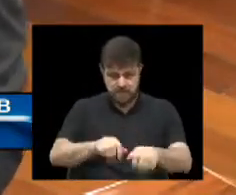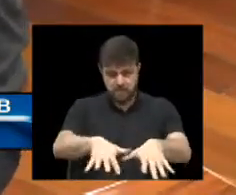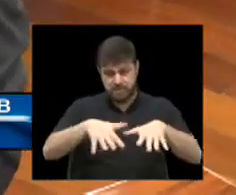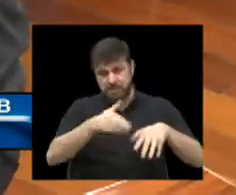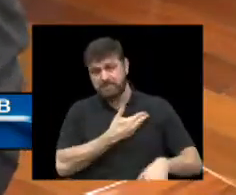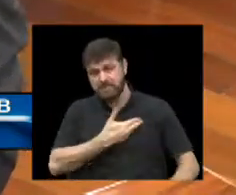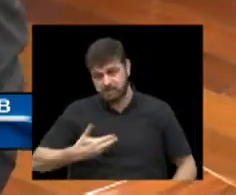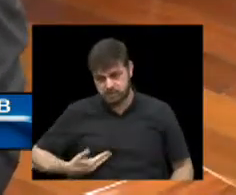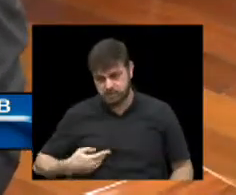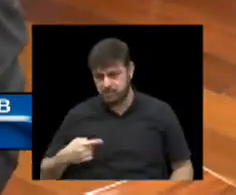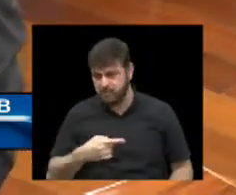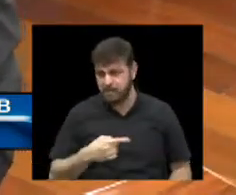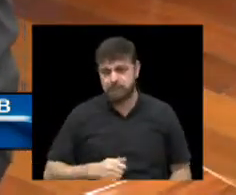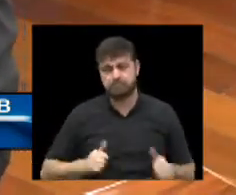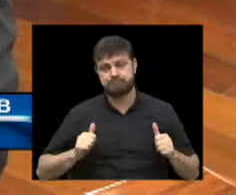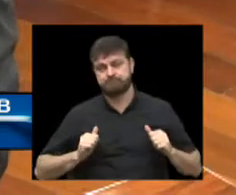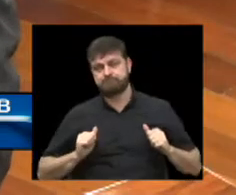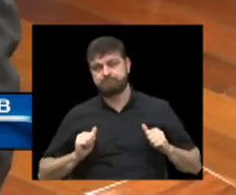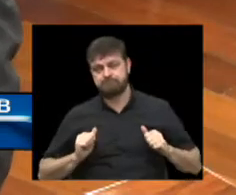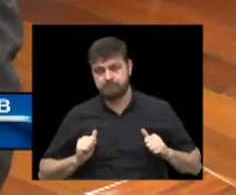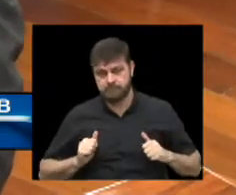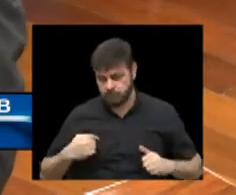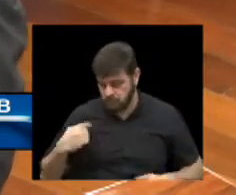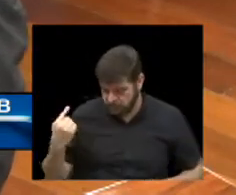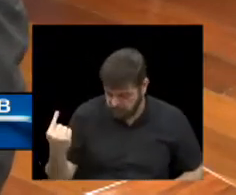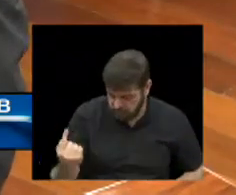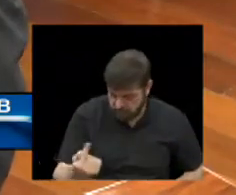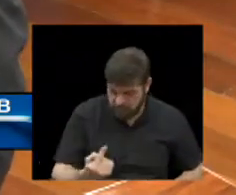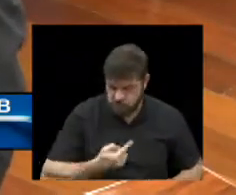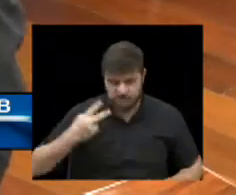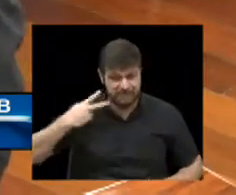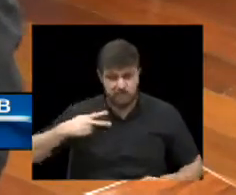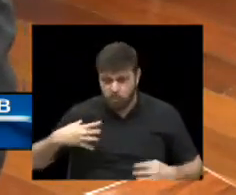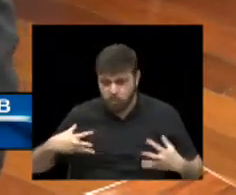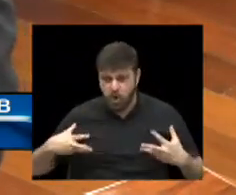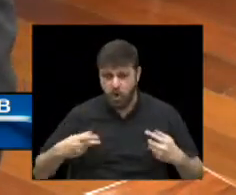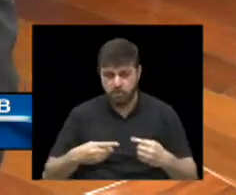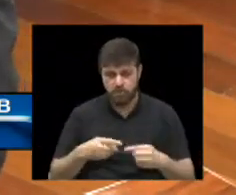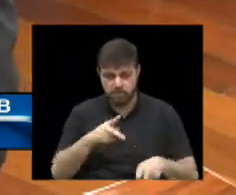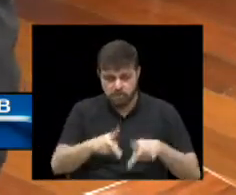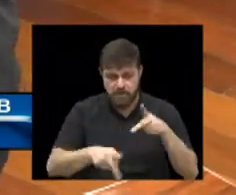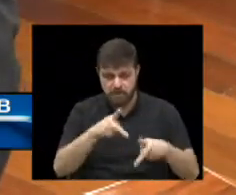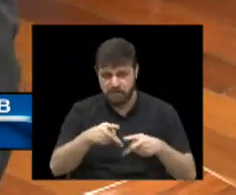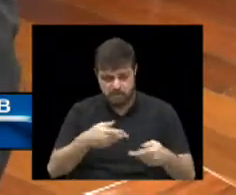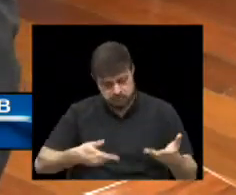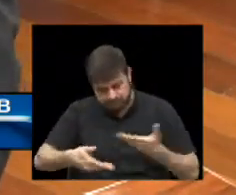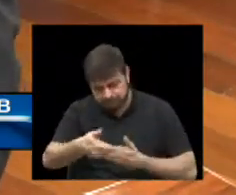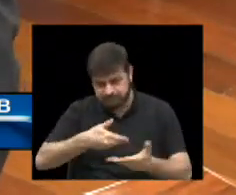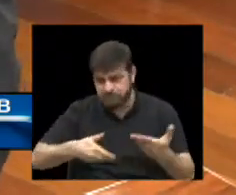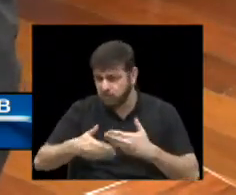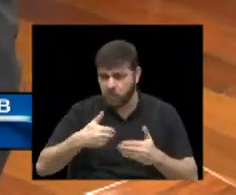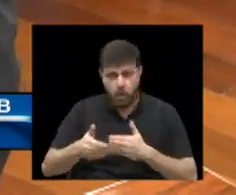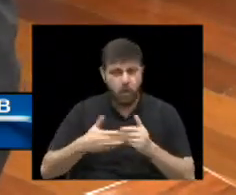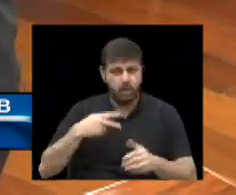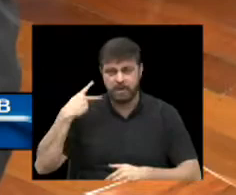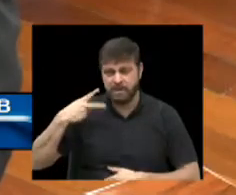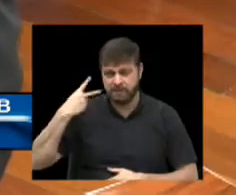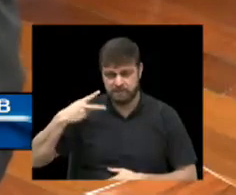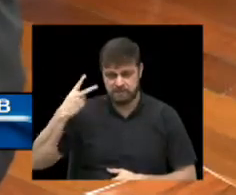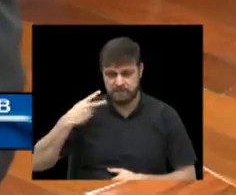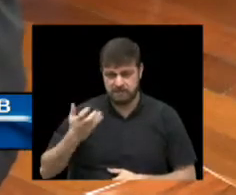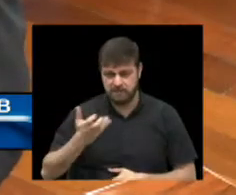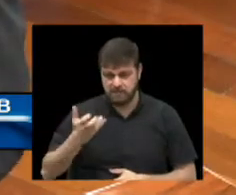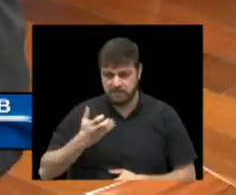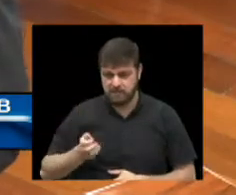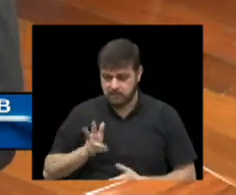público, e ela não fez isso, para que nós pudéssemos todos discutir com a população. Isso é competência de qualquer um dos vereadores, que entendem